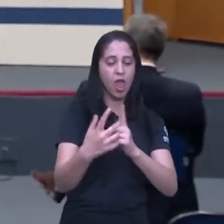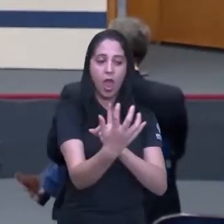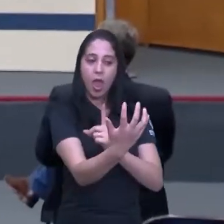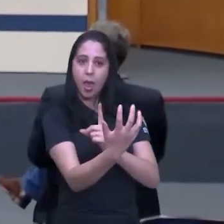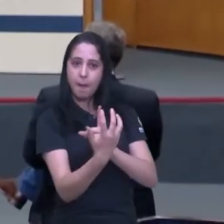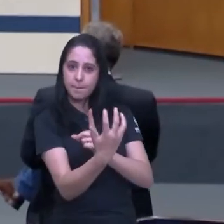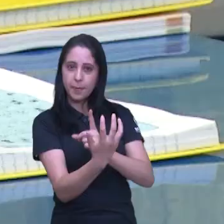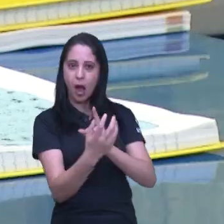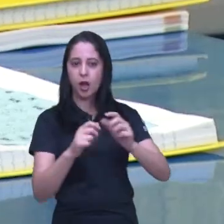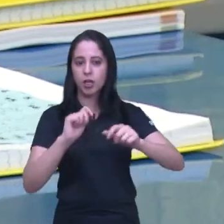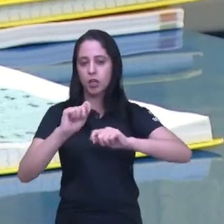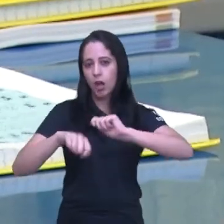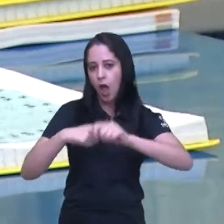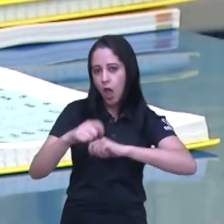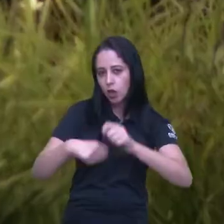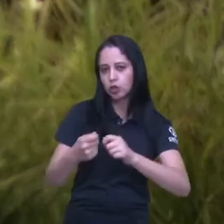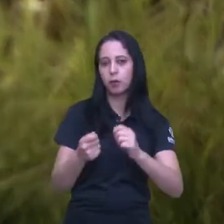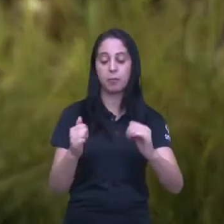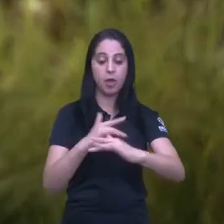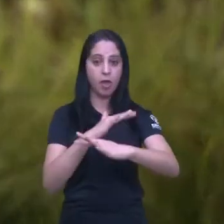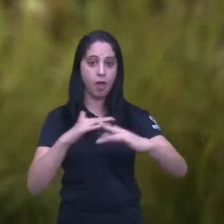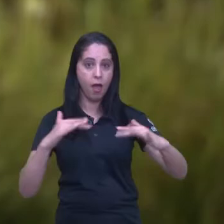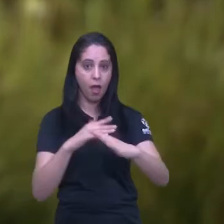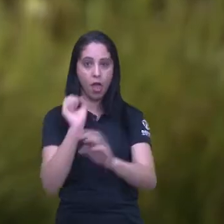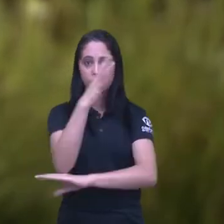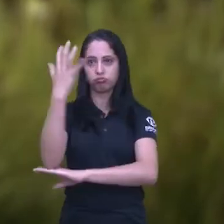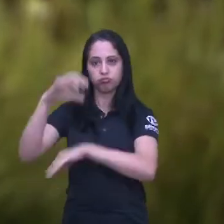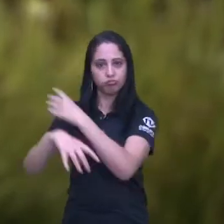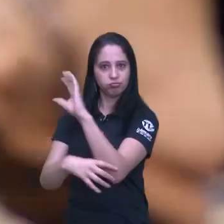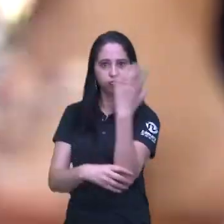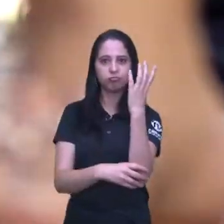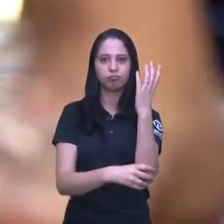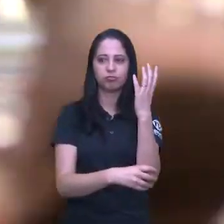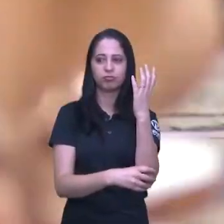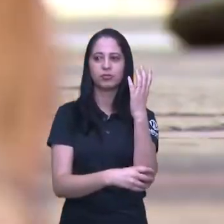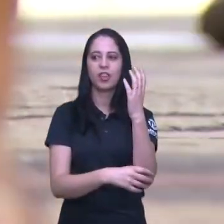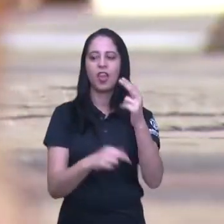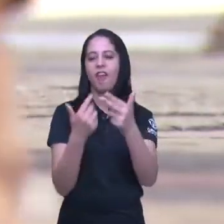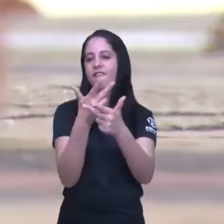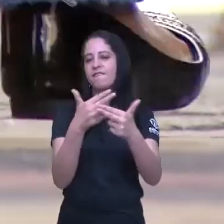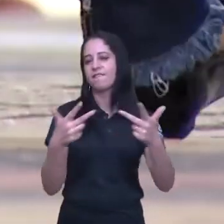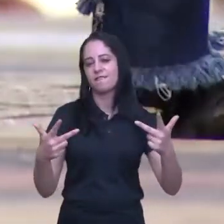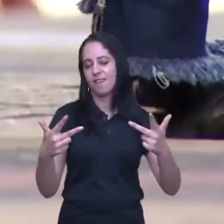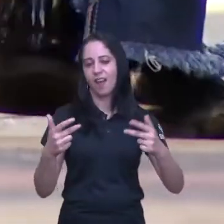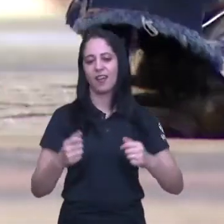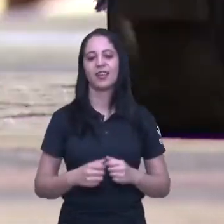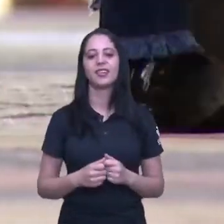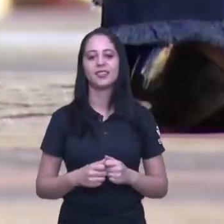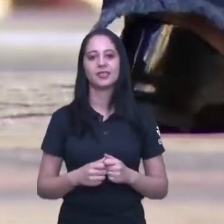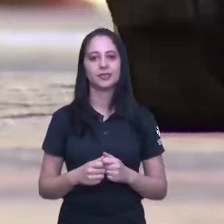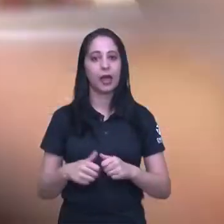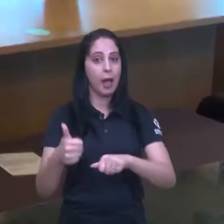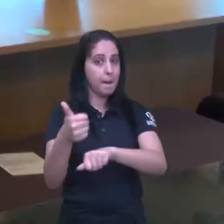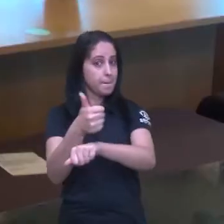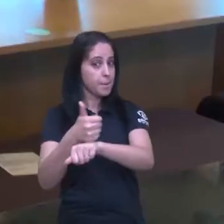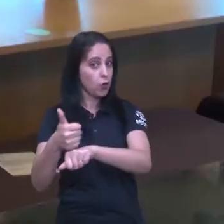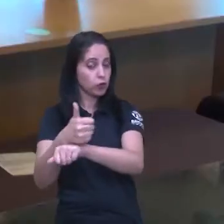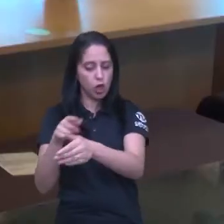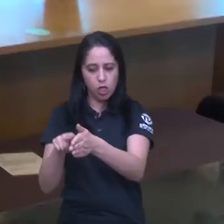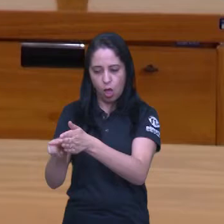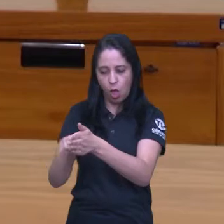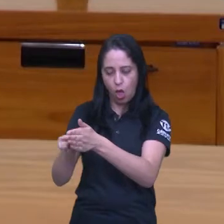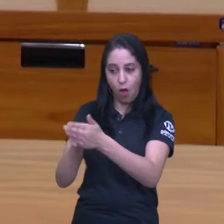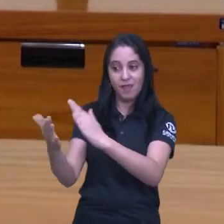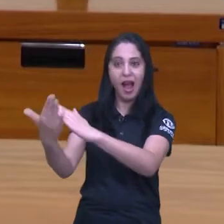que impactam a economia educação mobilidade meio ambiente e todos os outros setores da sociedade